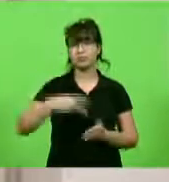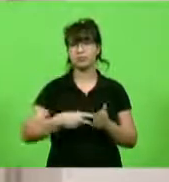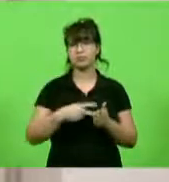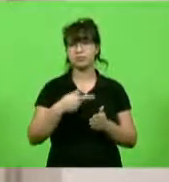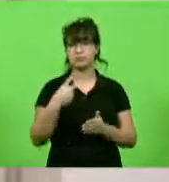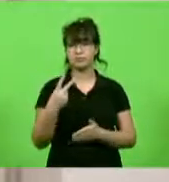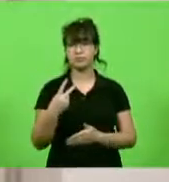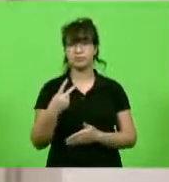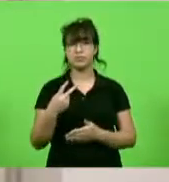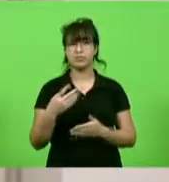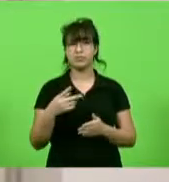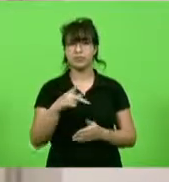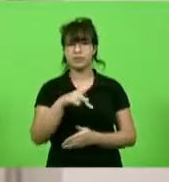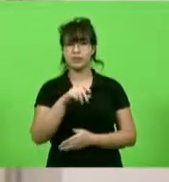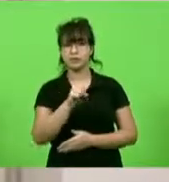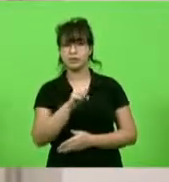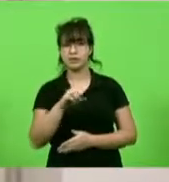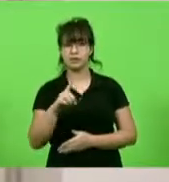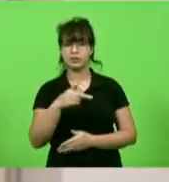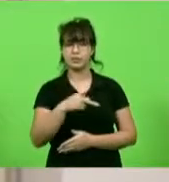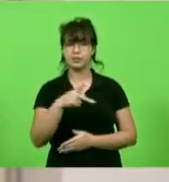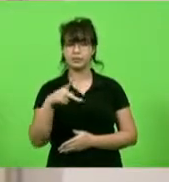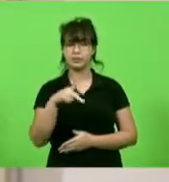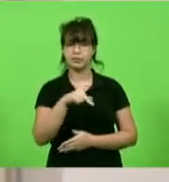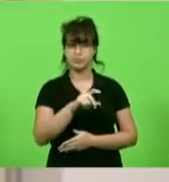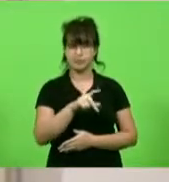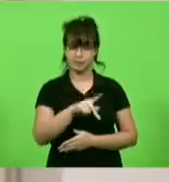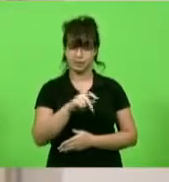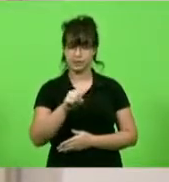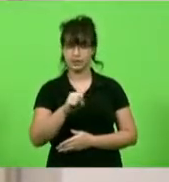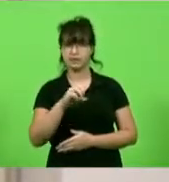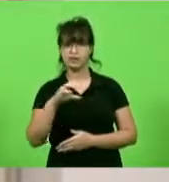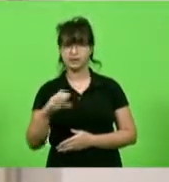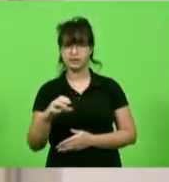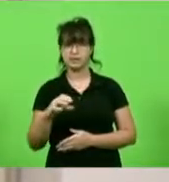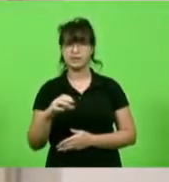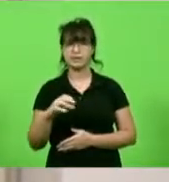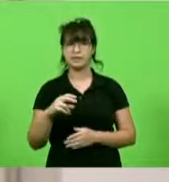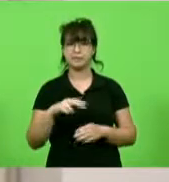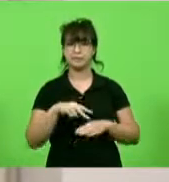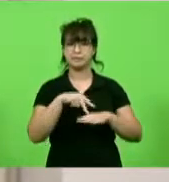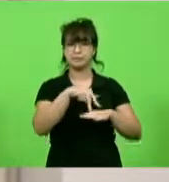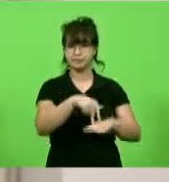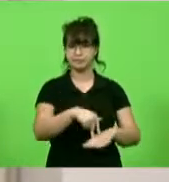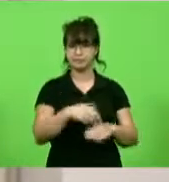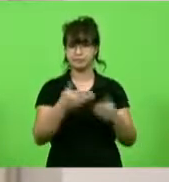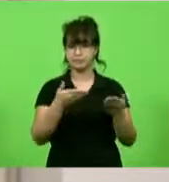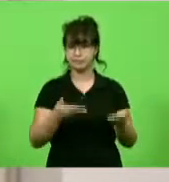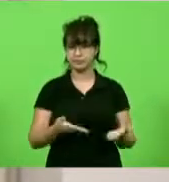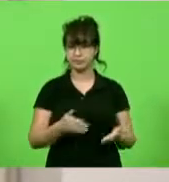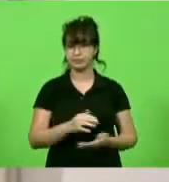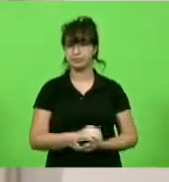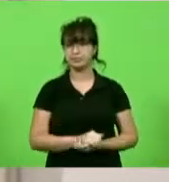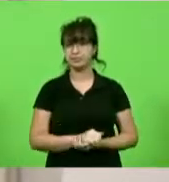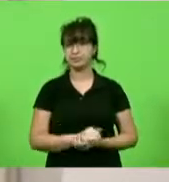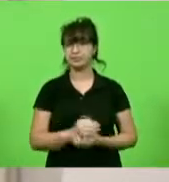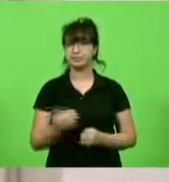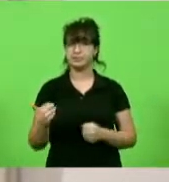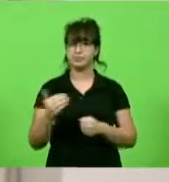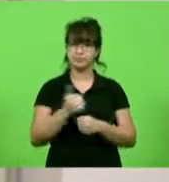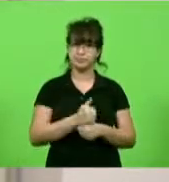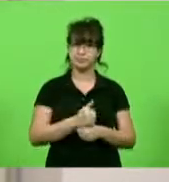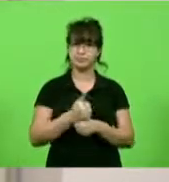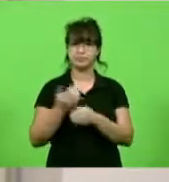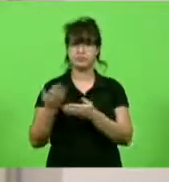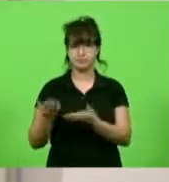coligação PSD, PP e PSC, para ocupar cadeira de deputado neste poder, em decorrência do afastamento do